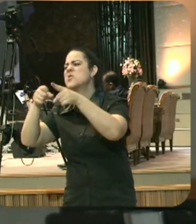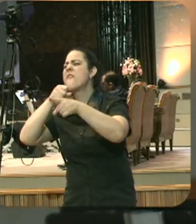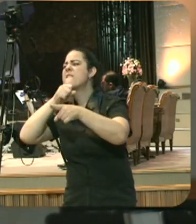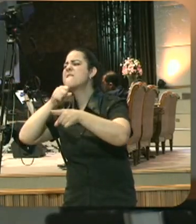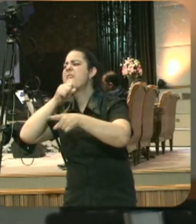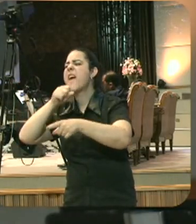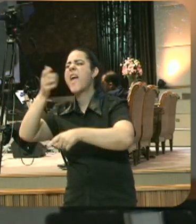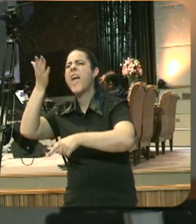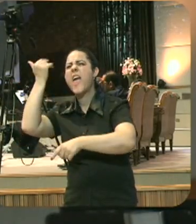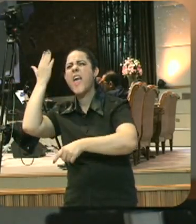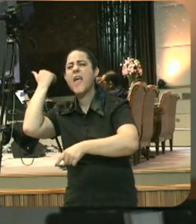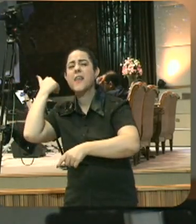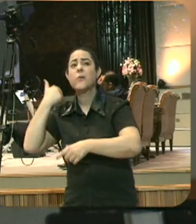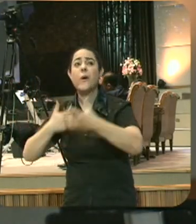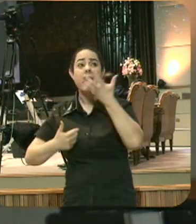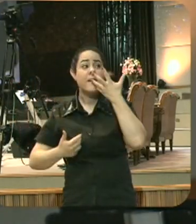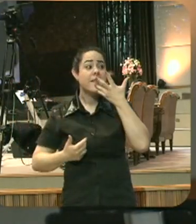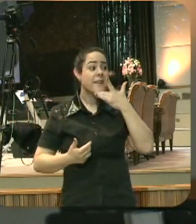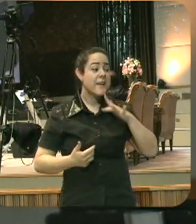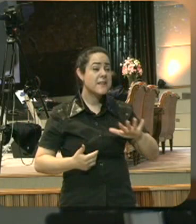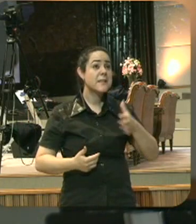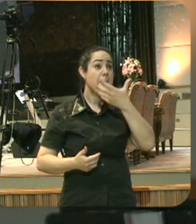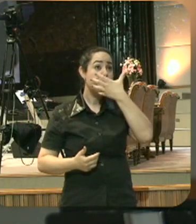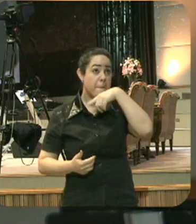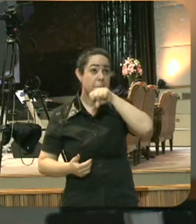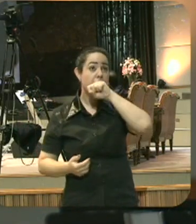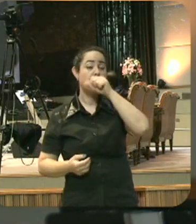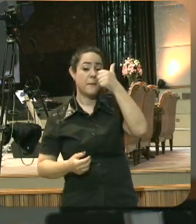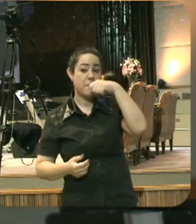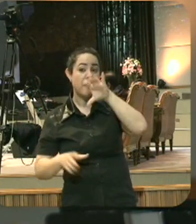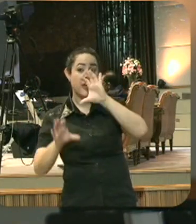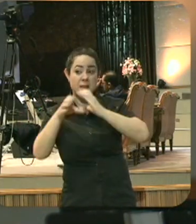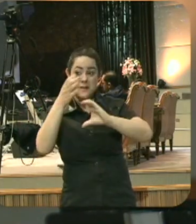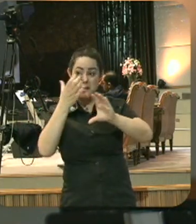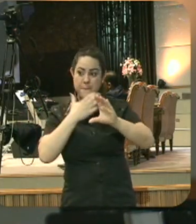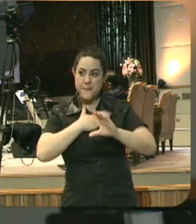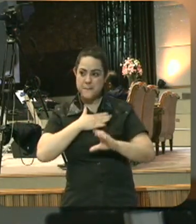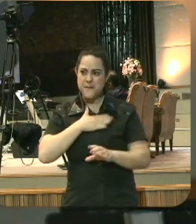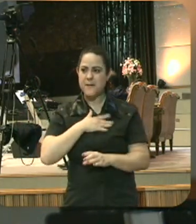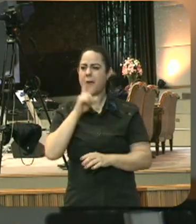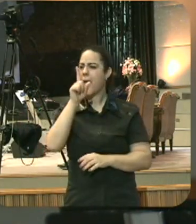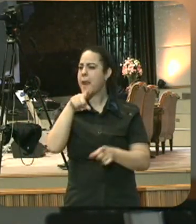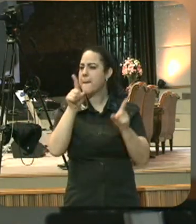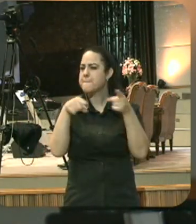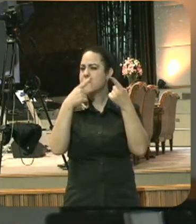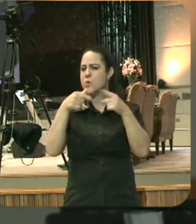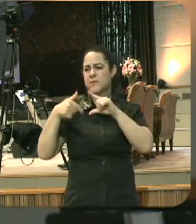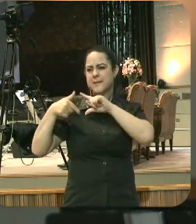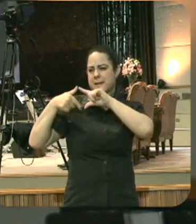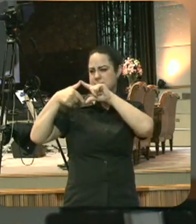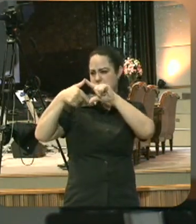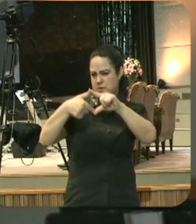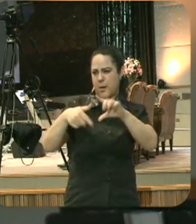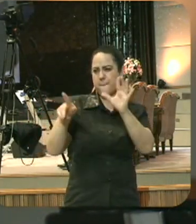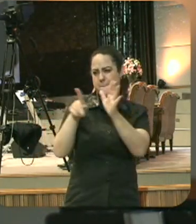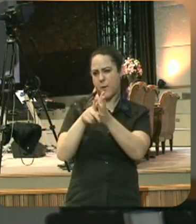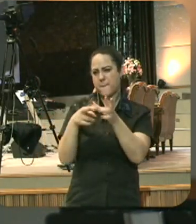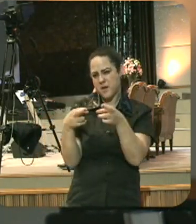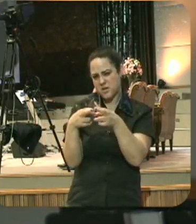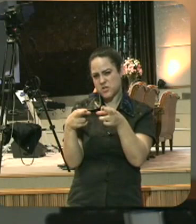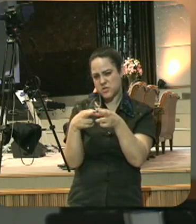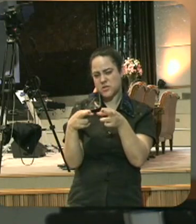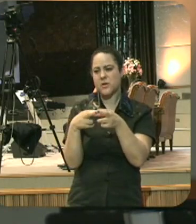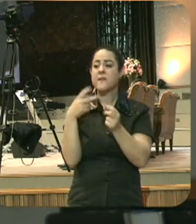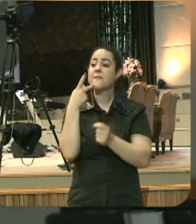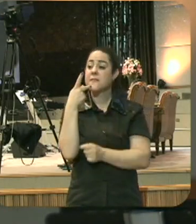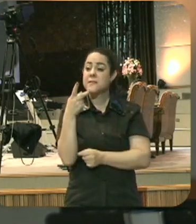quando criança os meus pais cantavam para mim. E era uma canção tradicional lá daquela região,